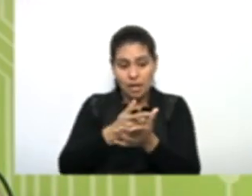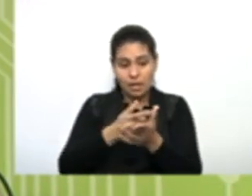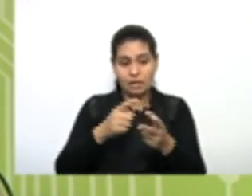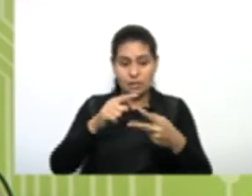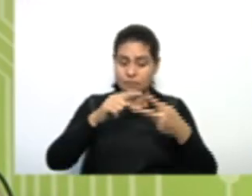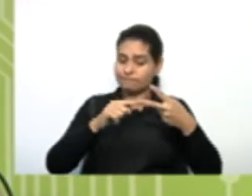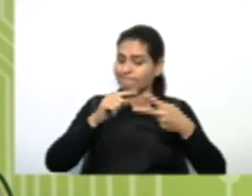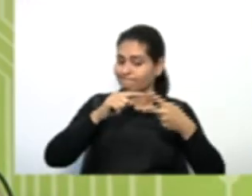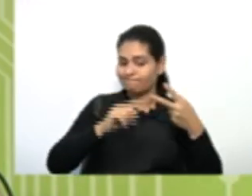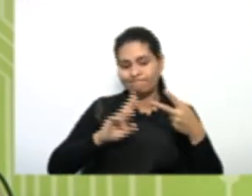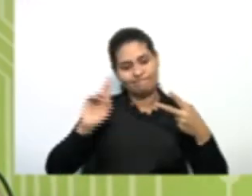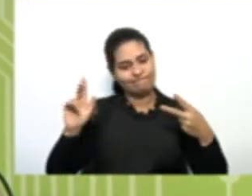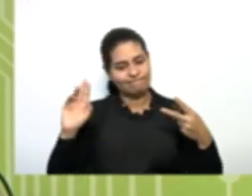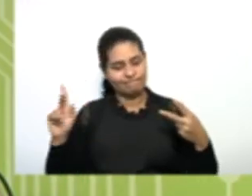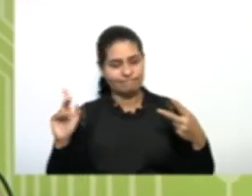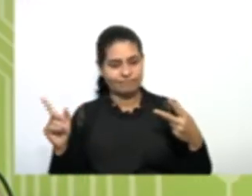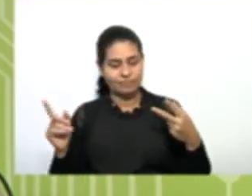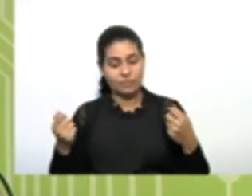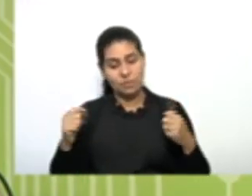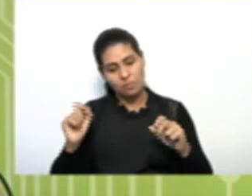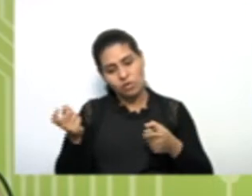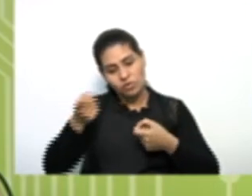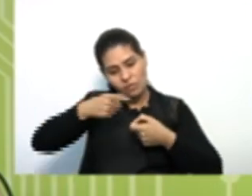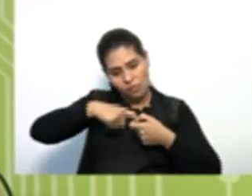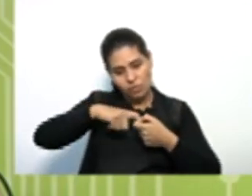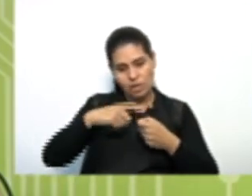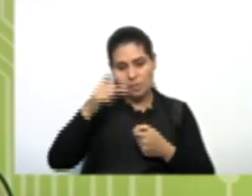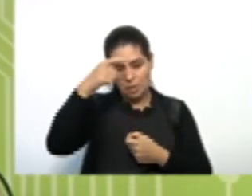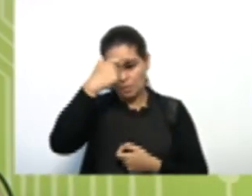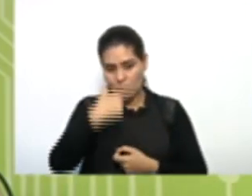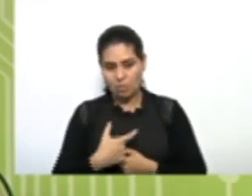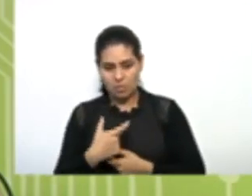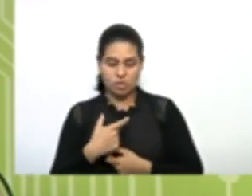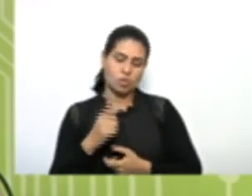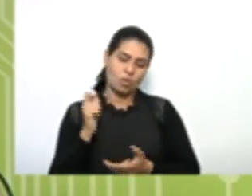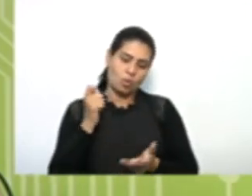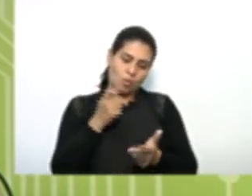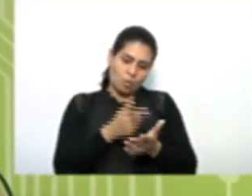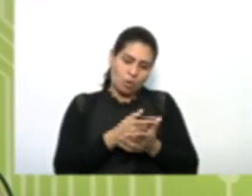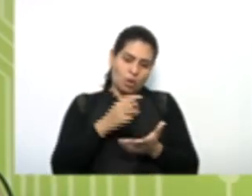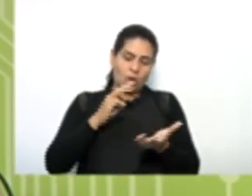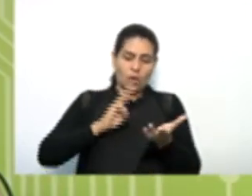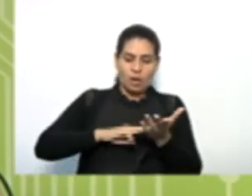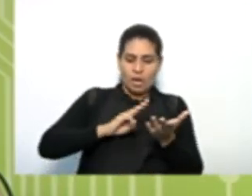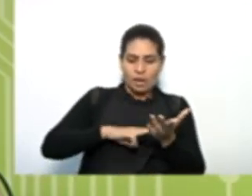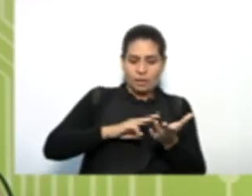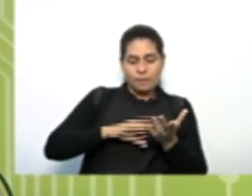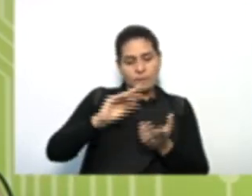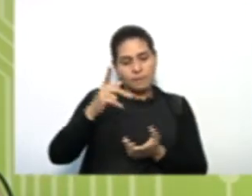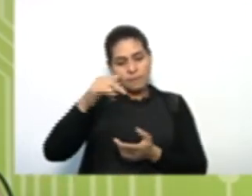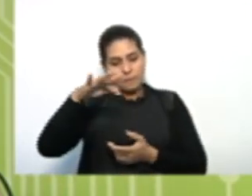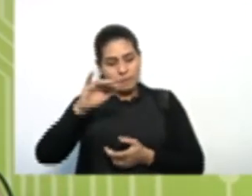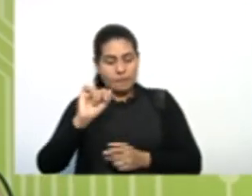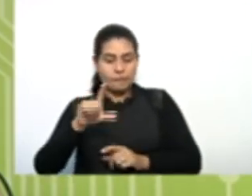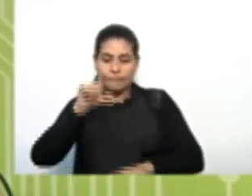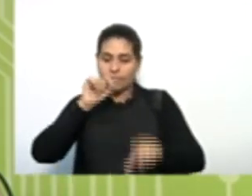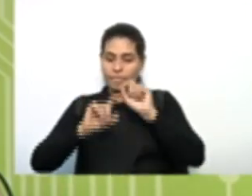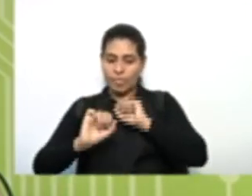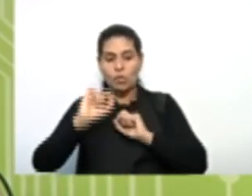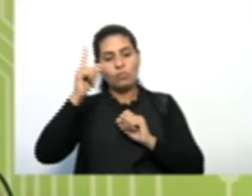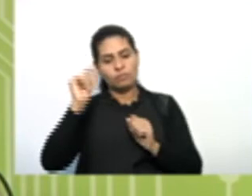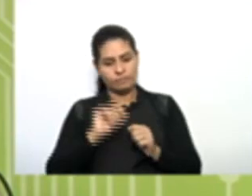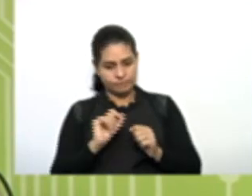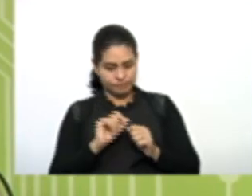esse excesso na cooperativa e ele vai retornar para o cooperado ou ele vai ser o fruto do que o cooperado vai tomar a decisão do que